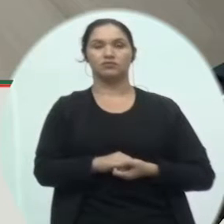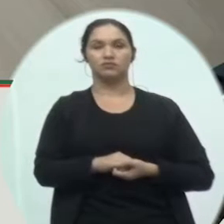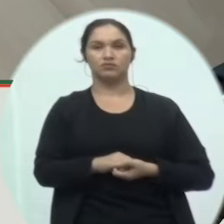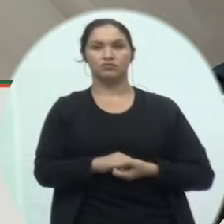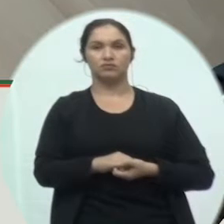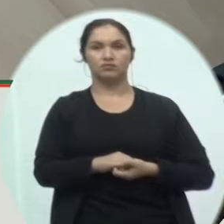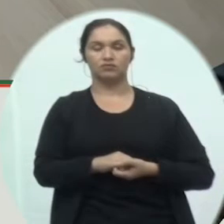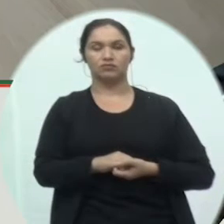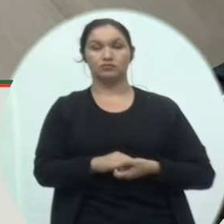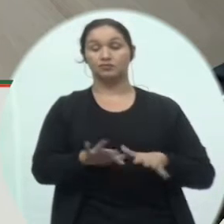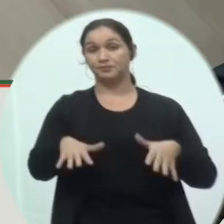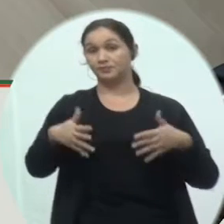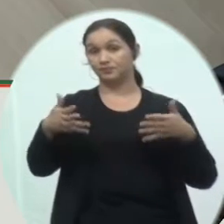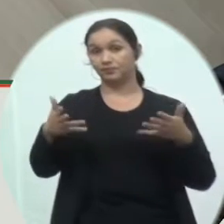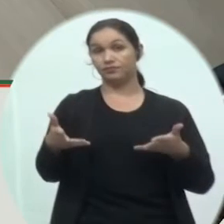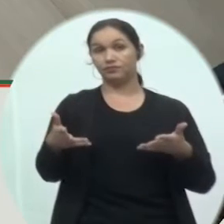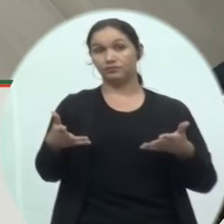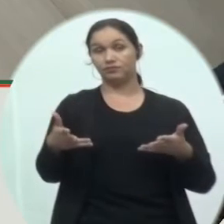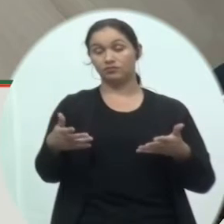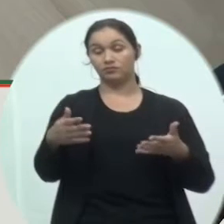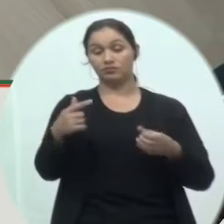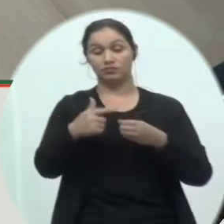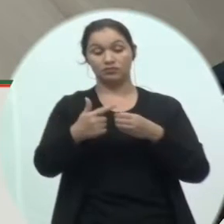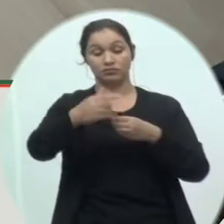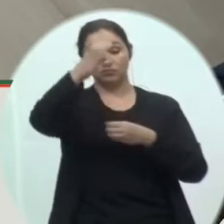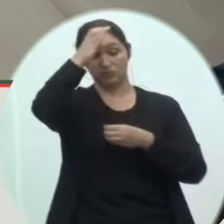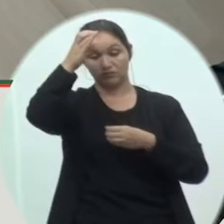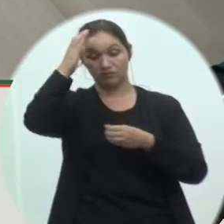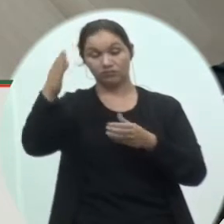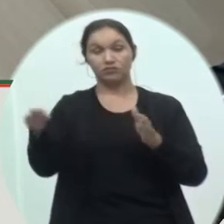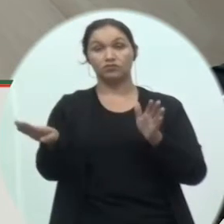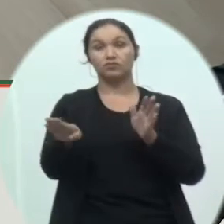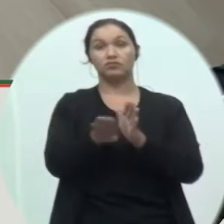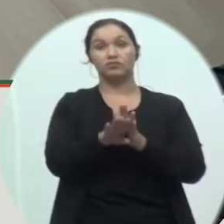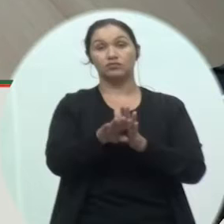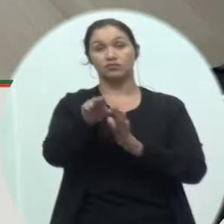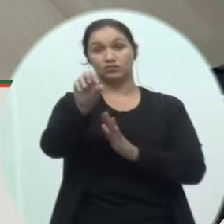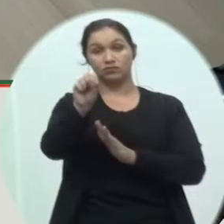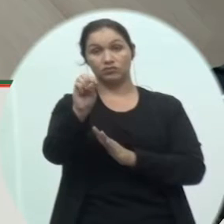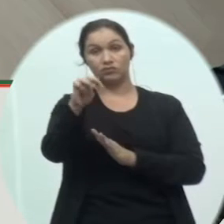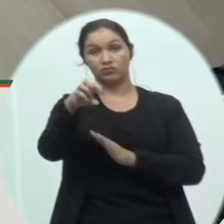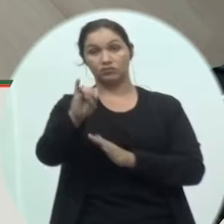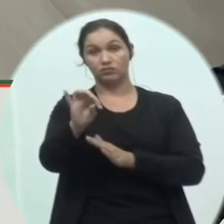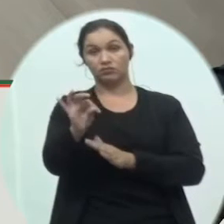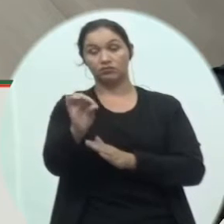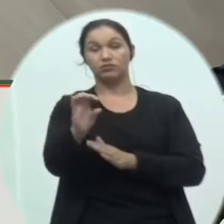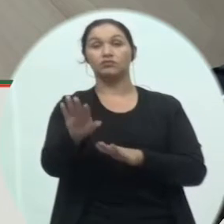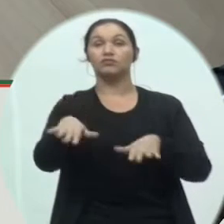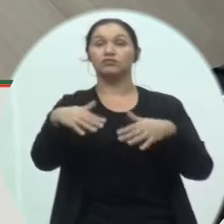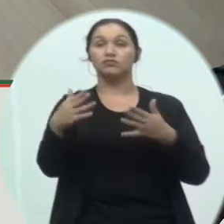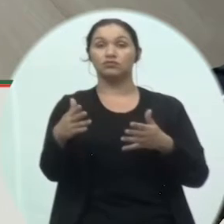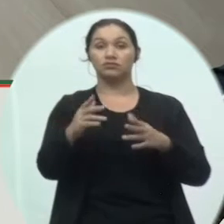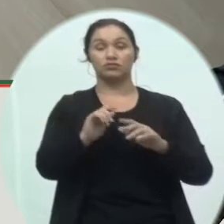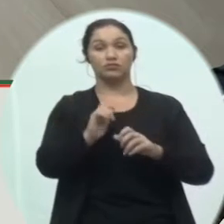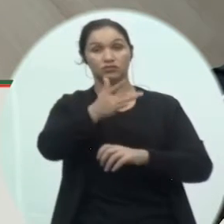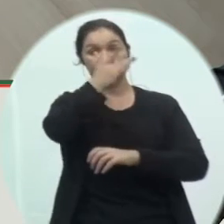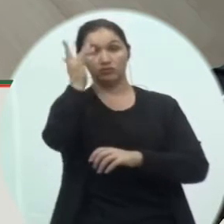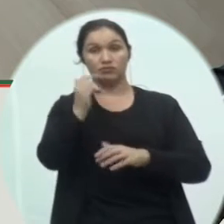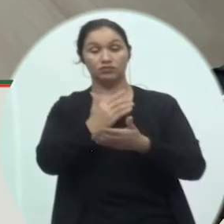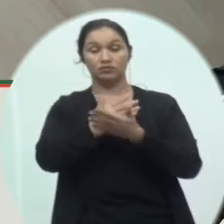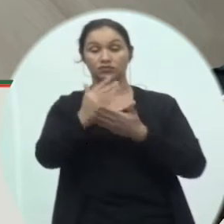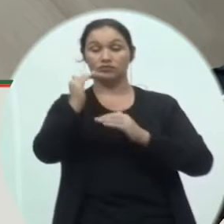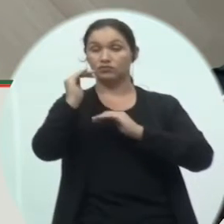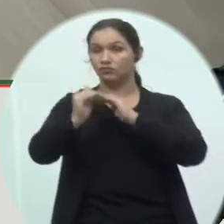Com a chegada do reverendo Richard Smith, a pequena congregação tomou um novo impulso na sua atividade